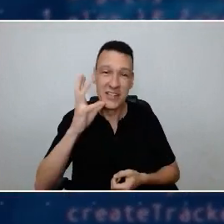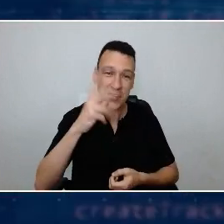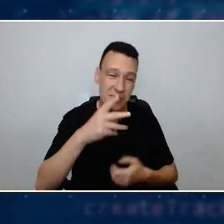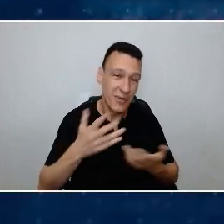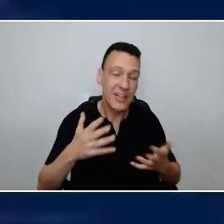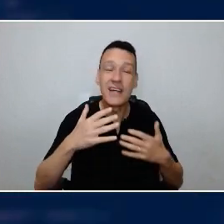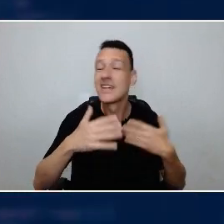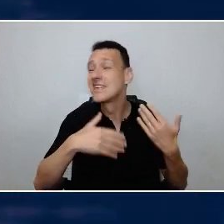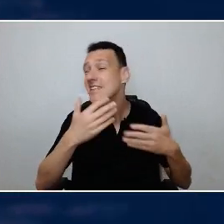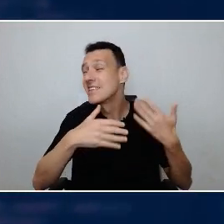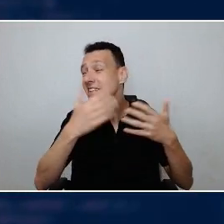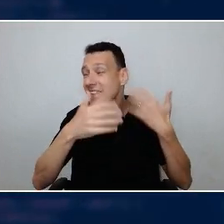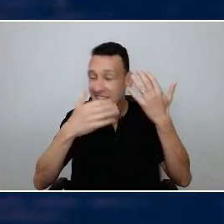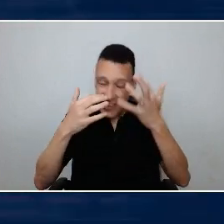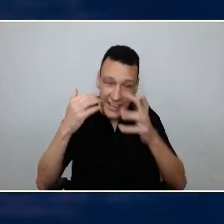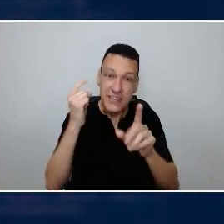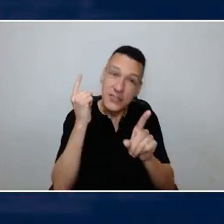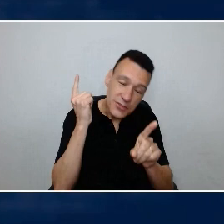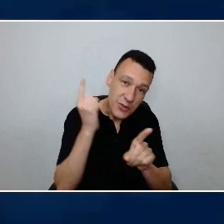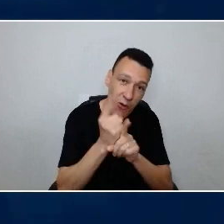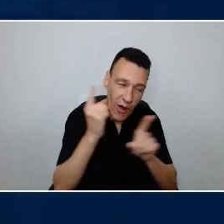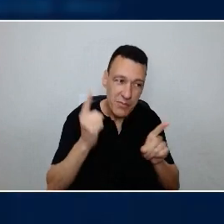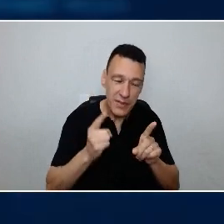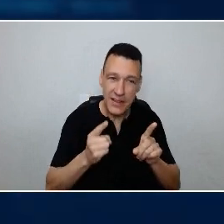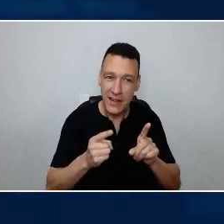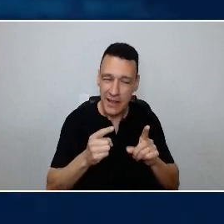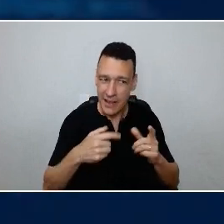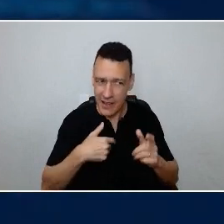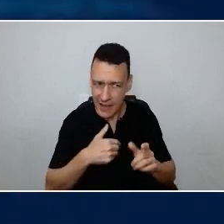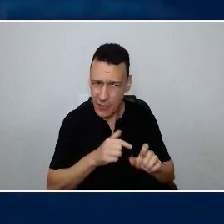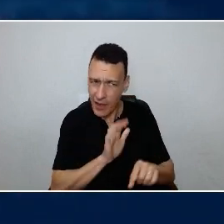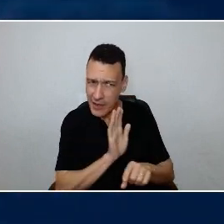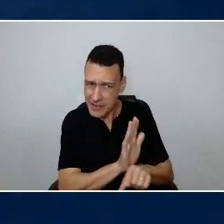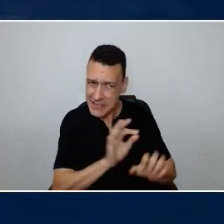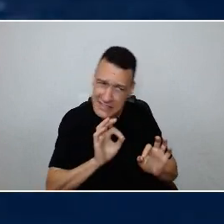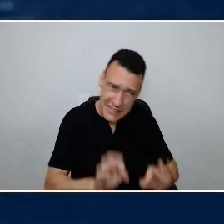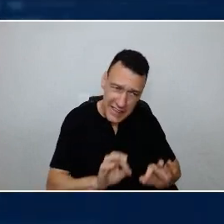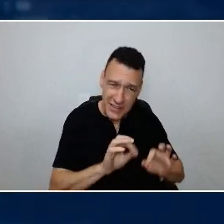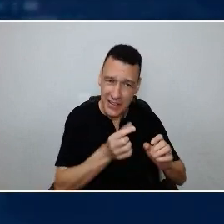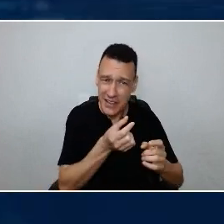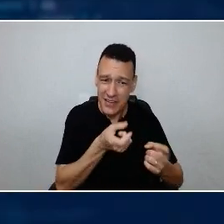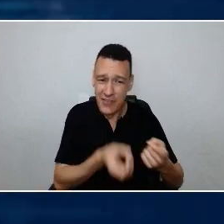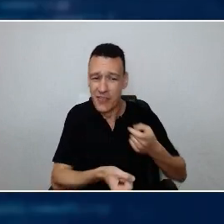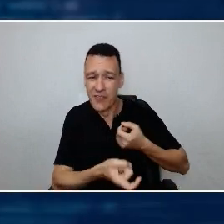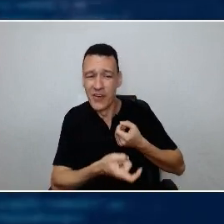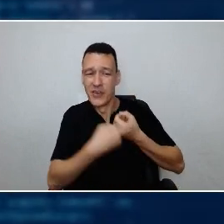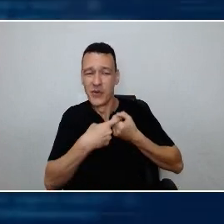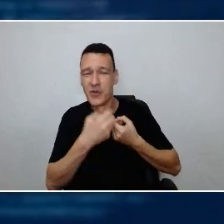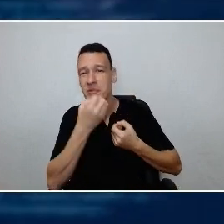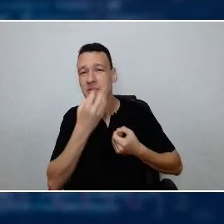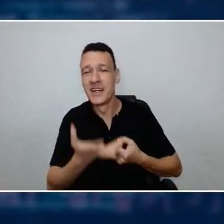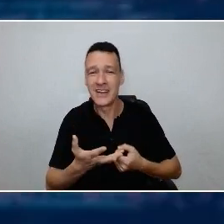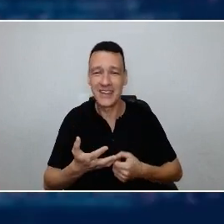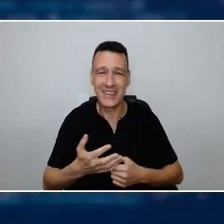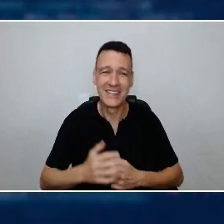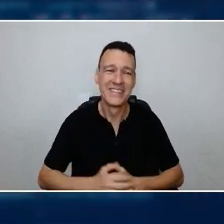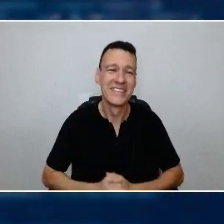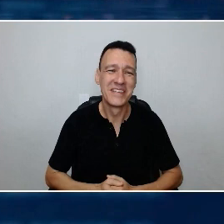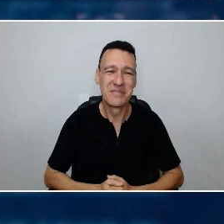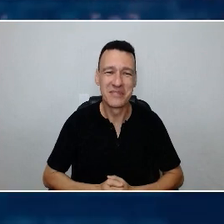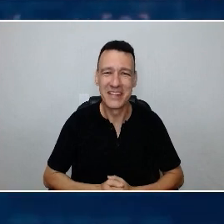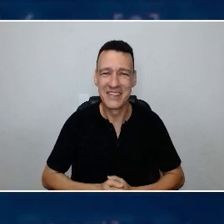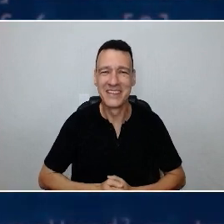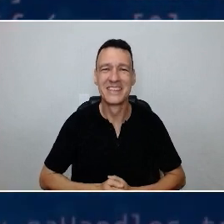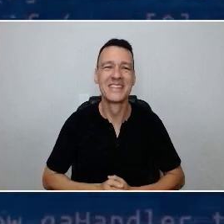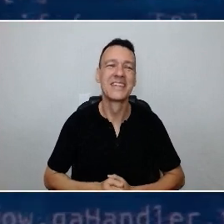se você fez certo e se vai dar retorno mesmo é então é uma uma Startup de altíssimo risco e